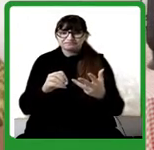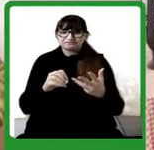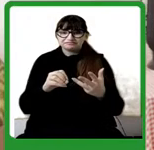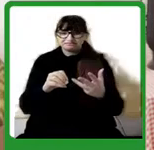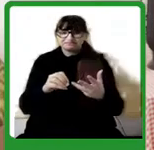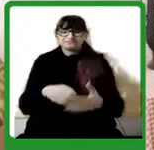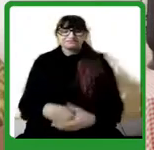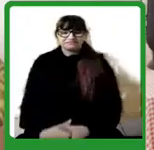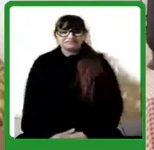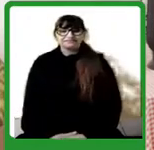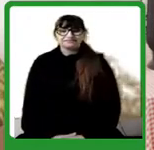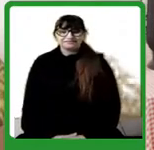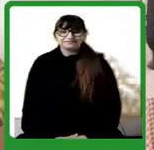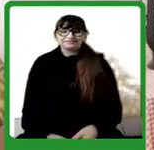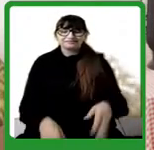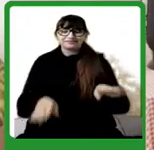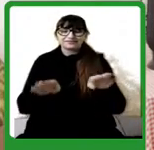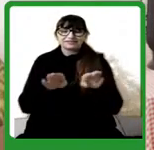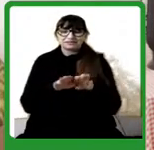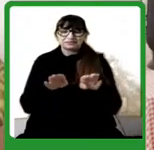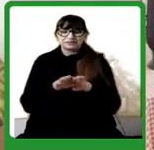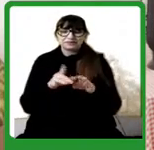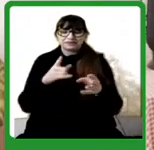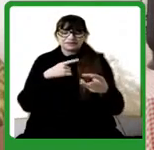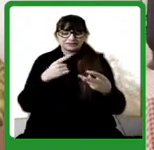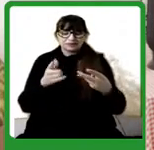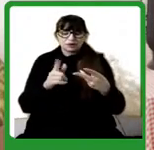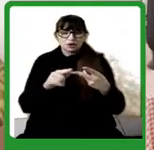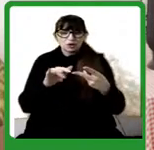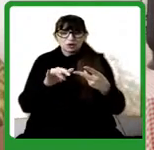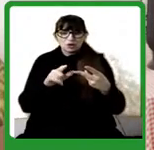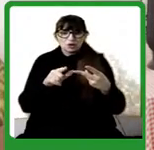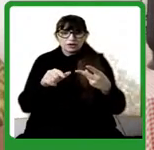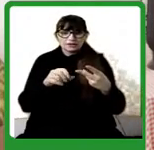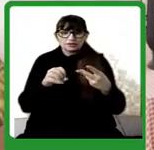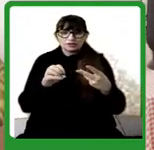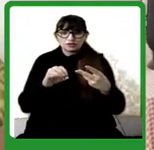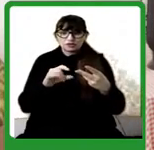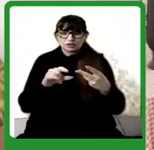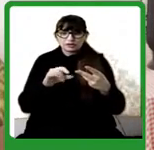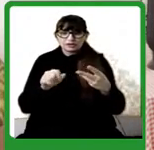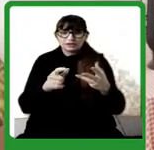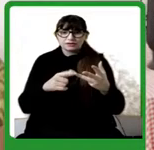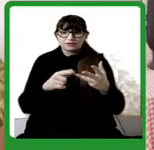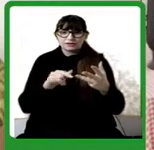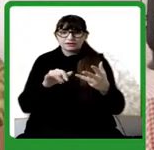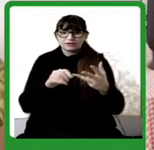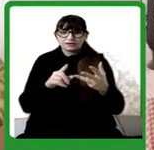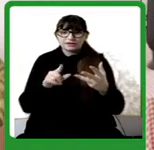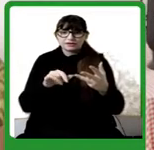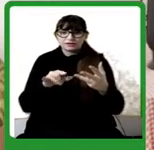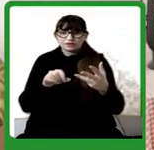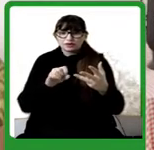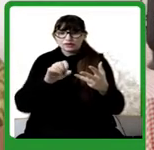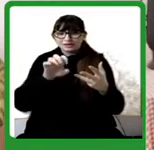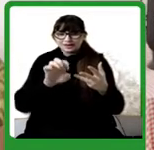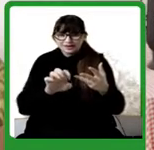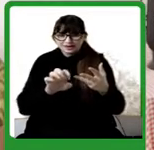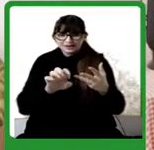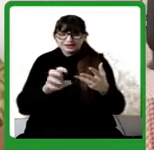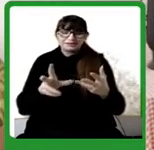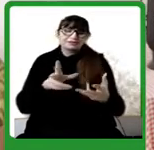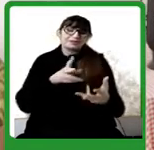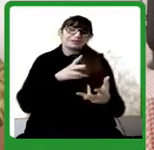Não, e olha só. Um é Lorenzo José e o outro é o Enzo José. Ah, mais criativo ainda, nossa senhora. Você é o pai